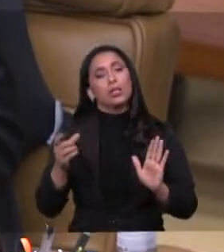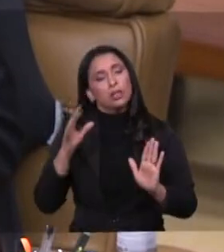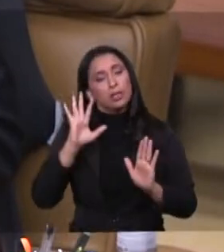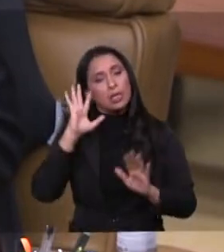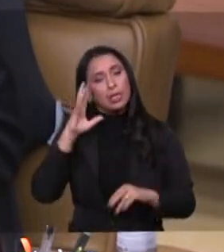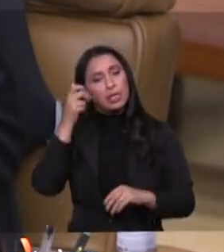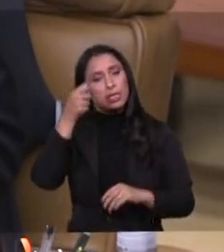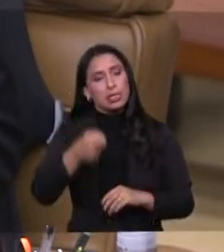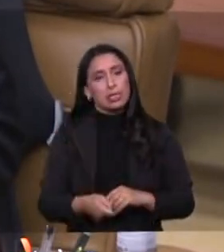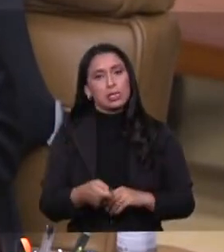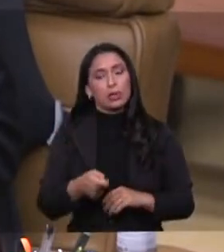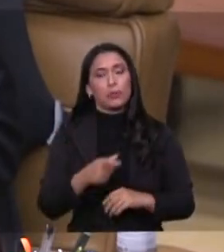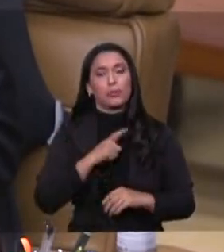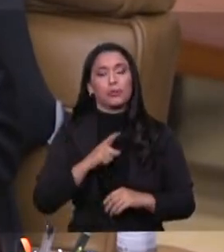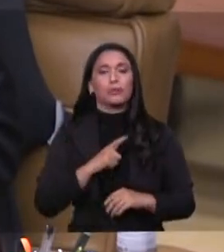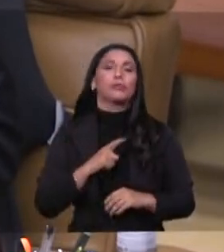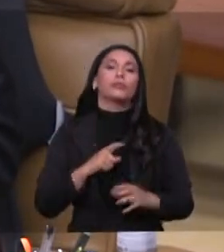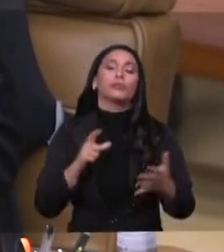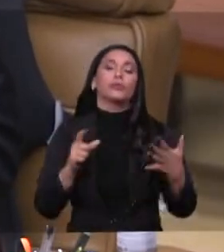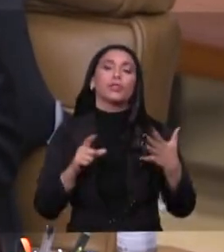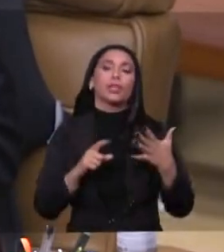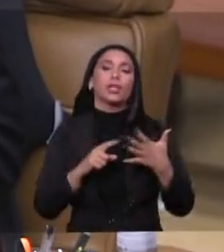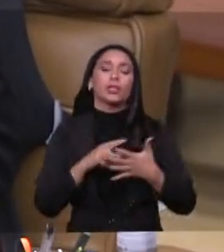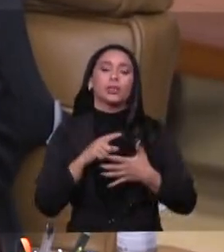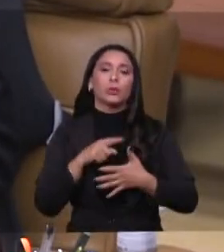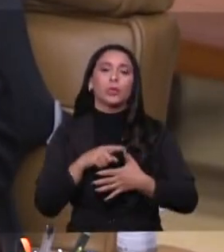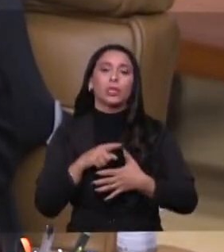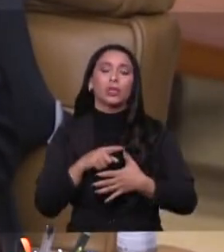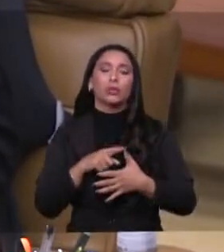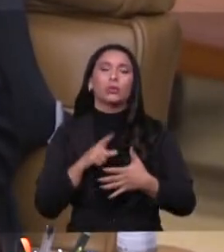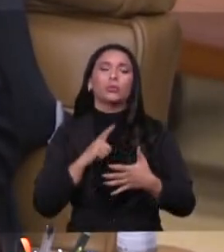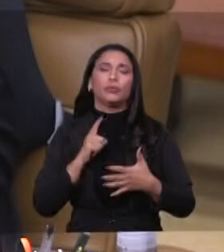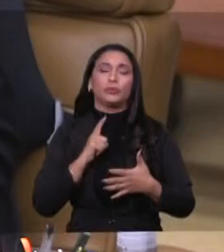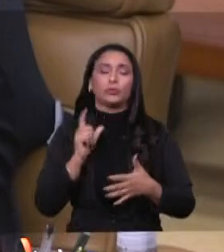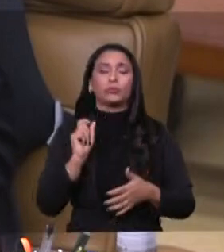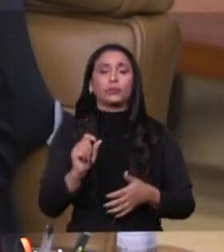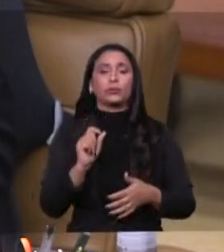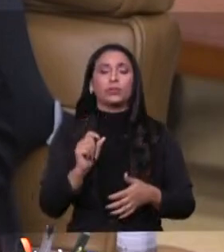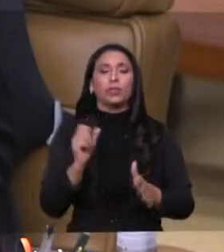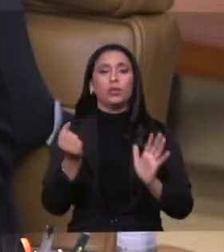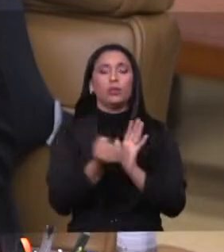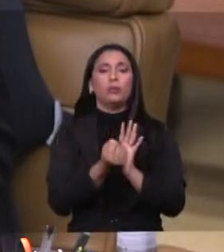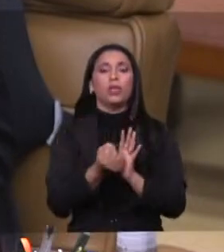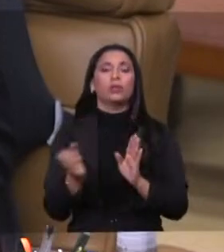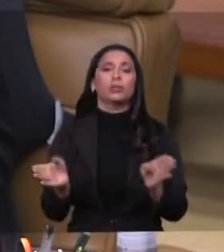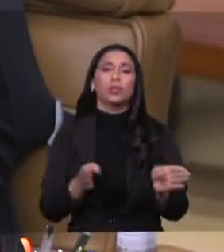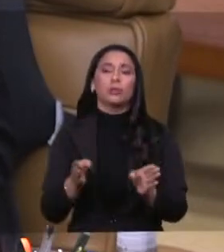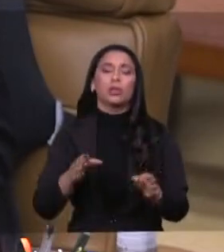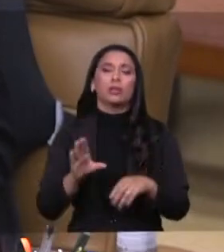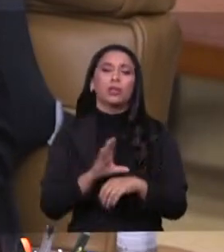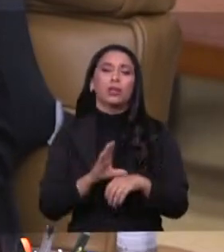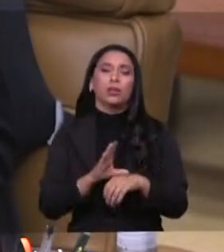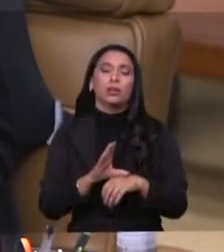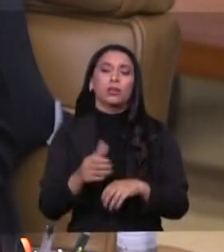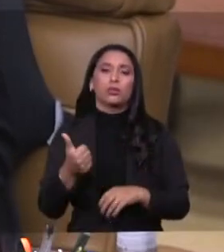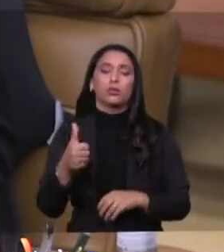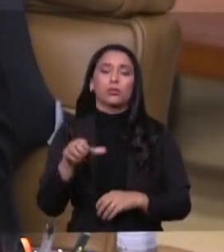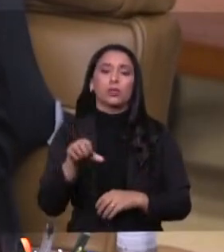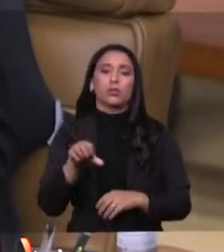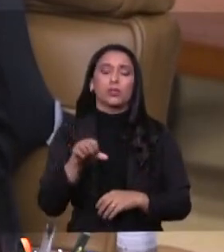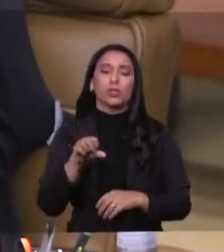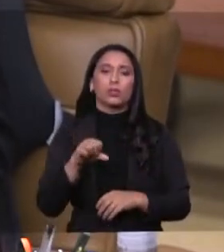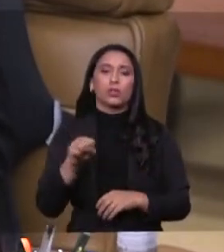5. Inexistindo a presença do marco temporal da Constituição de 88 ou de renitente